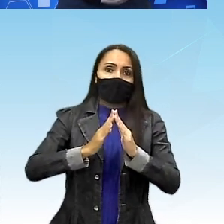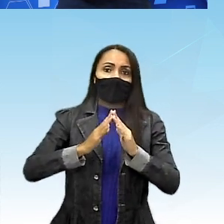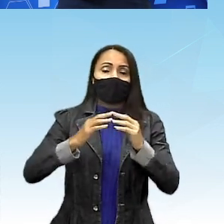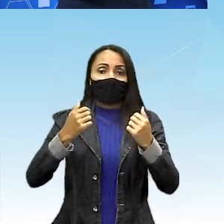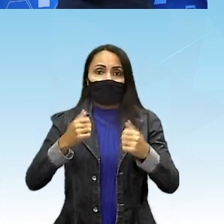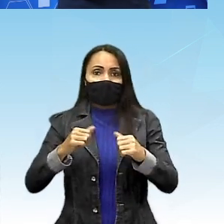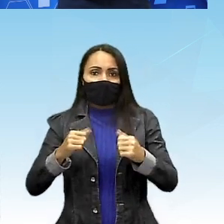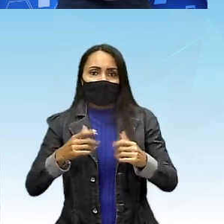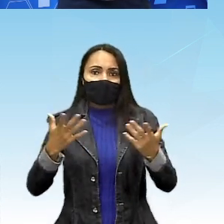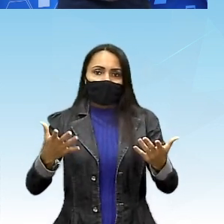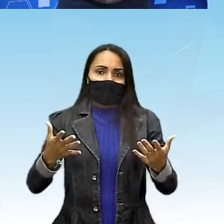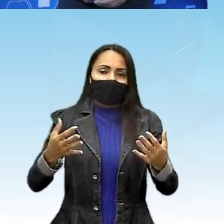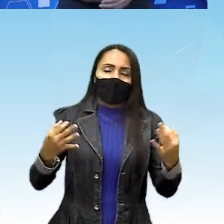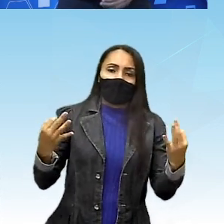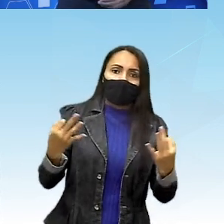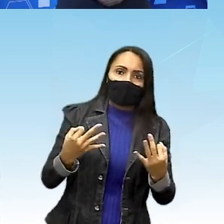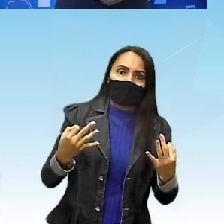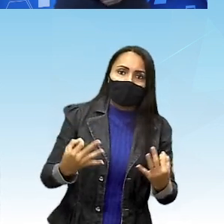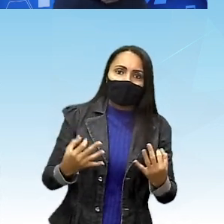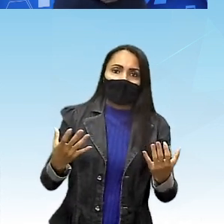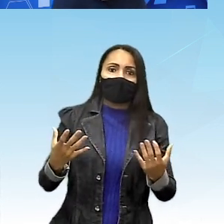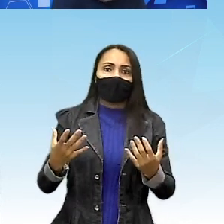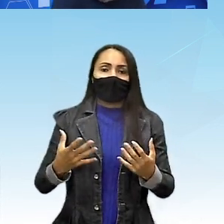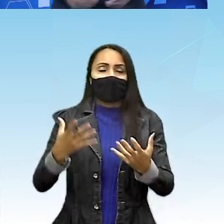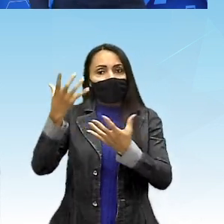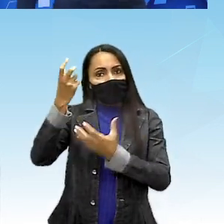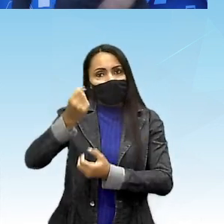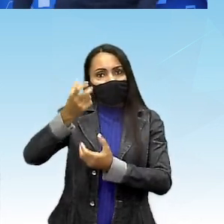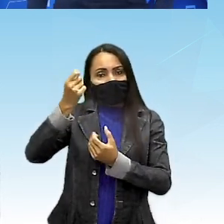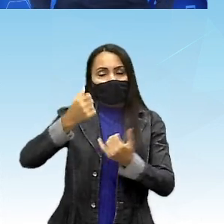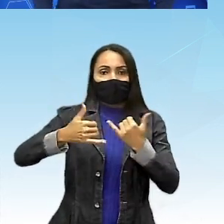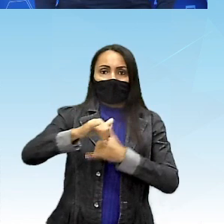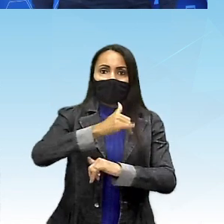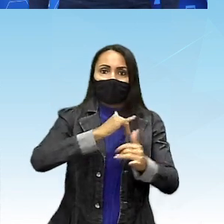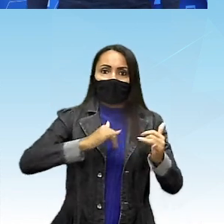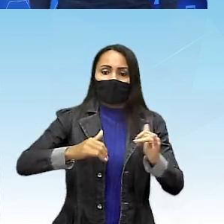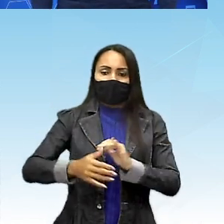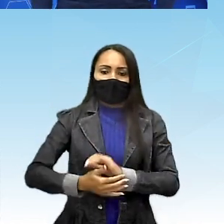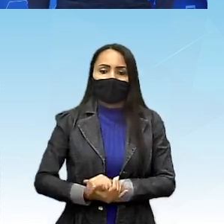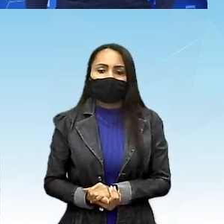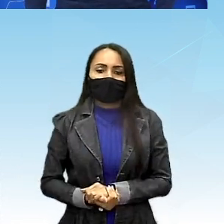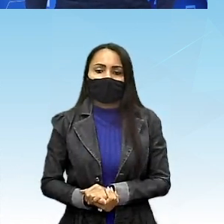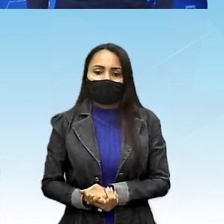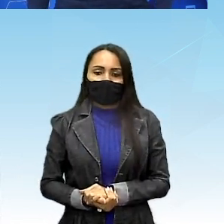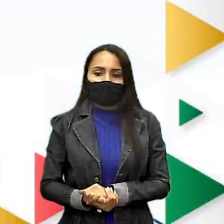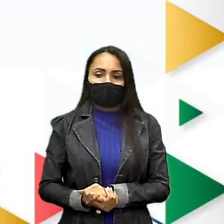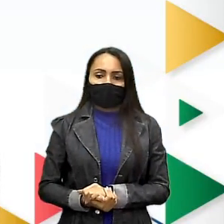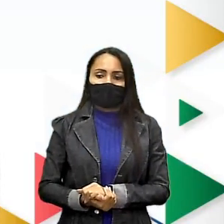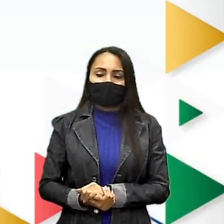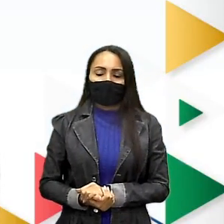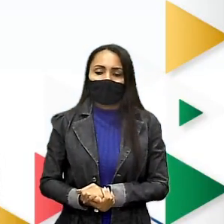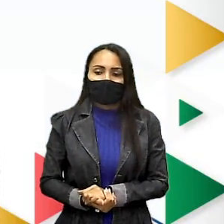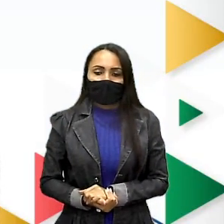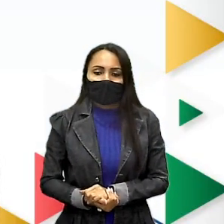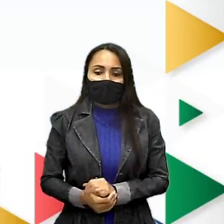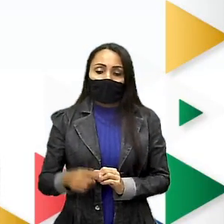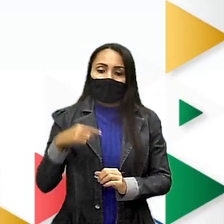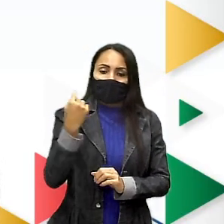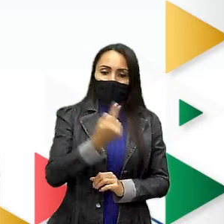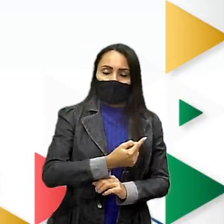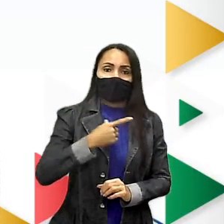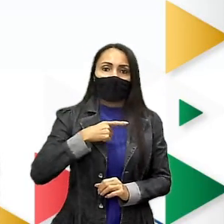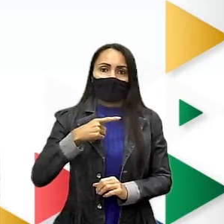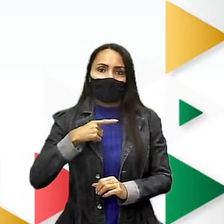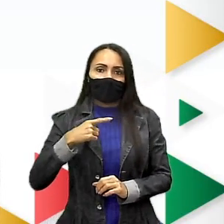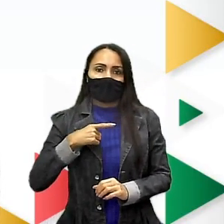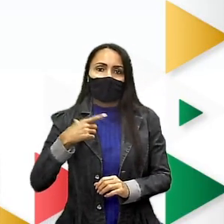feita para que ele absorva o máximo de energia possível. Tranquilo? Apresentado para vocês os tipos de energias básicas que nós temos, fora